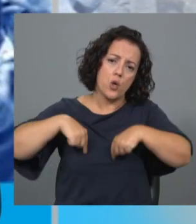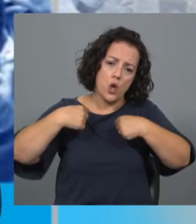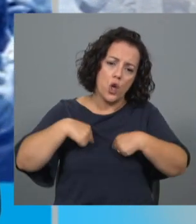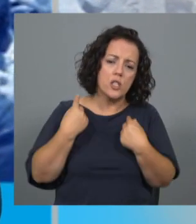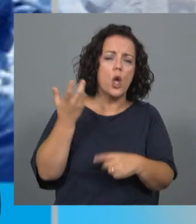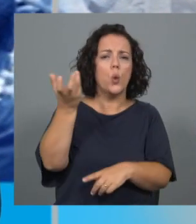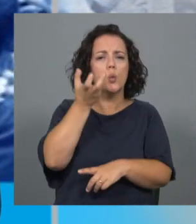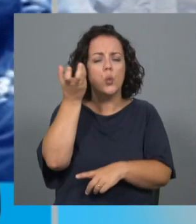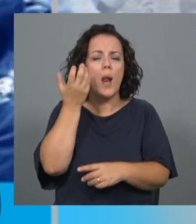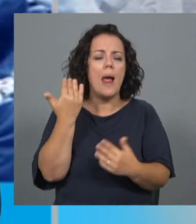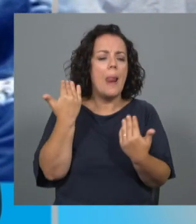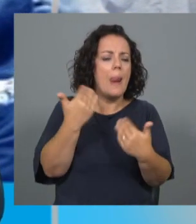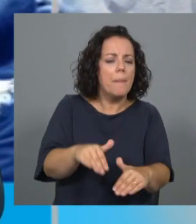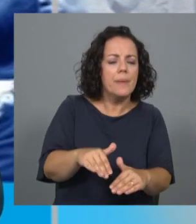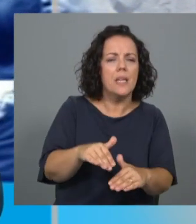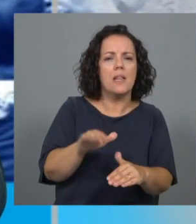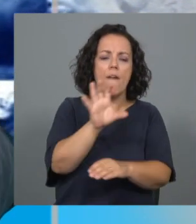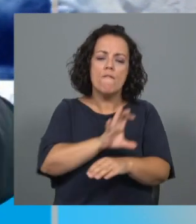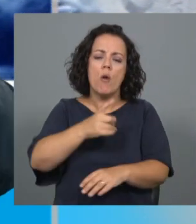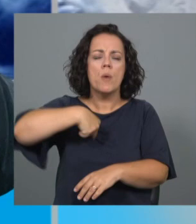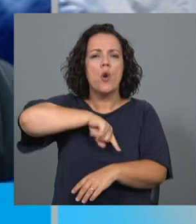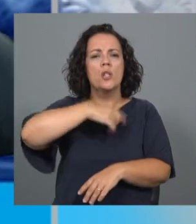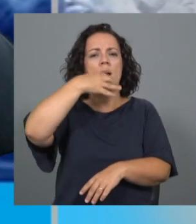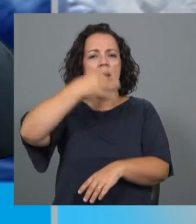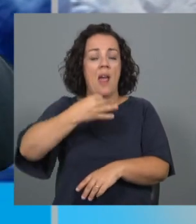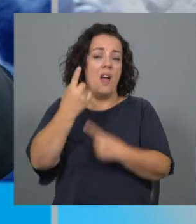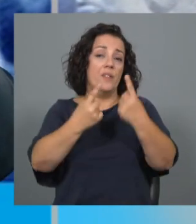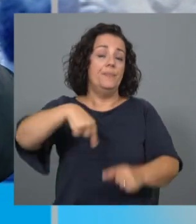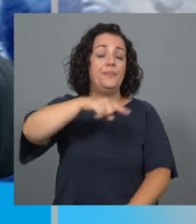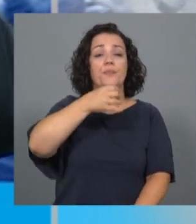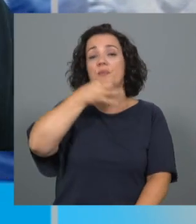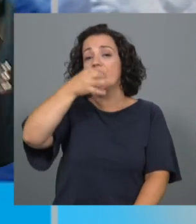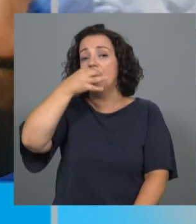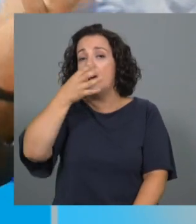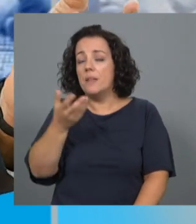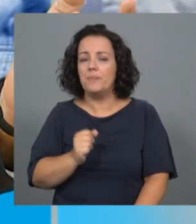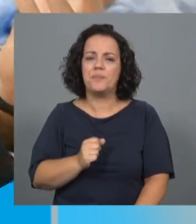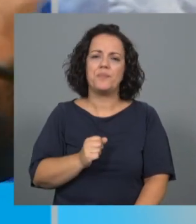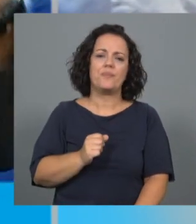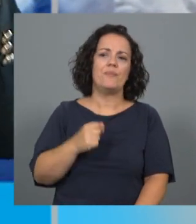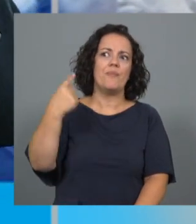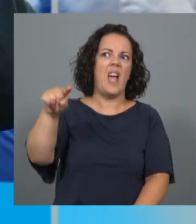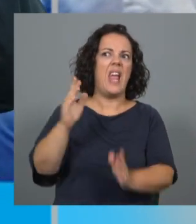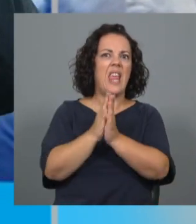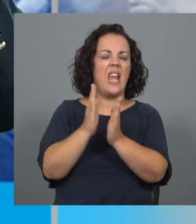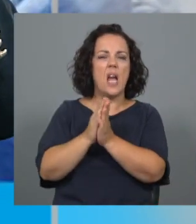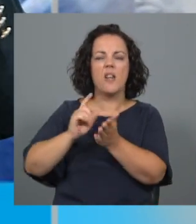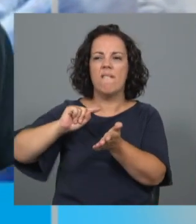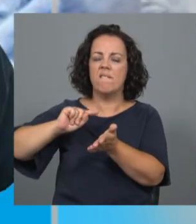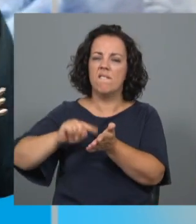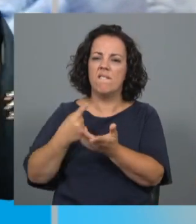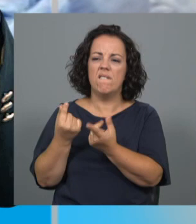cultura e forma de acreditar. Às vezes falamos, há igrejas muito necessitadas, e